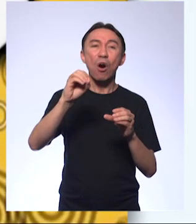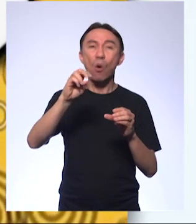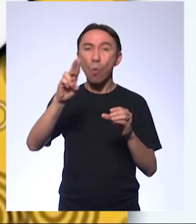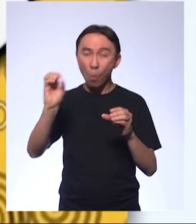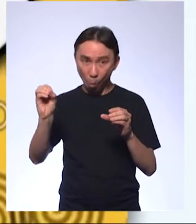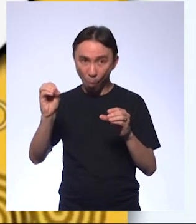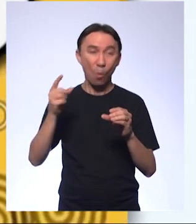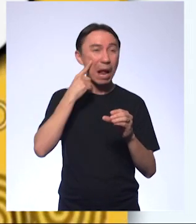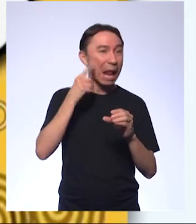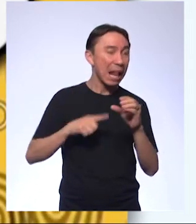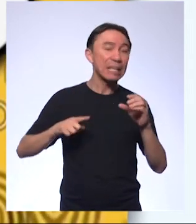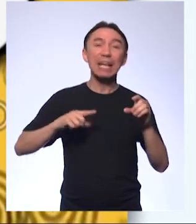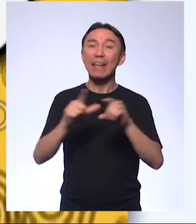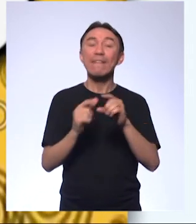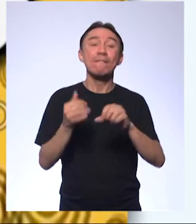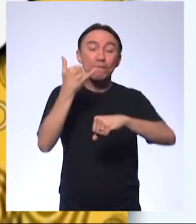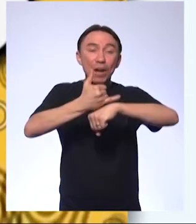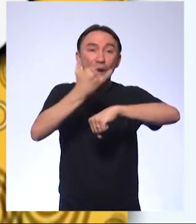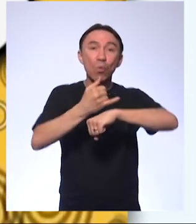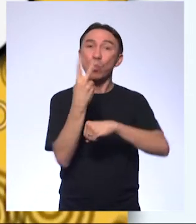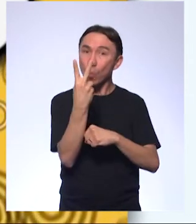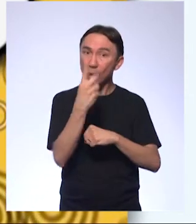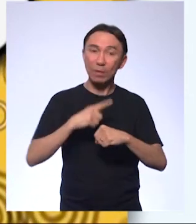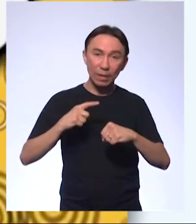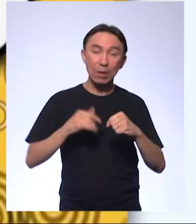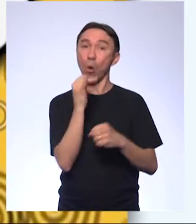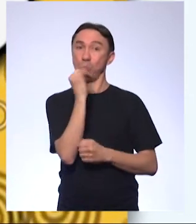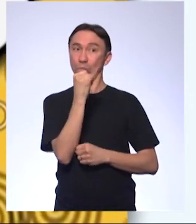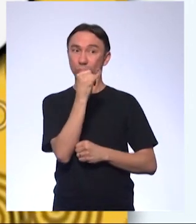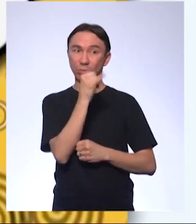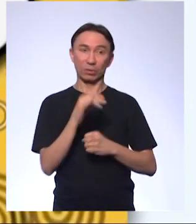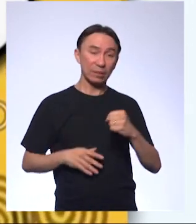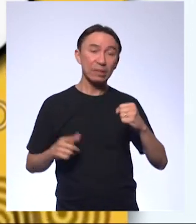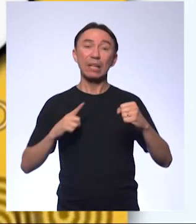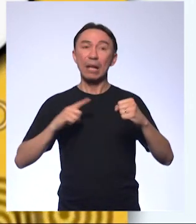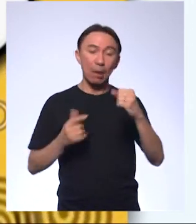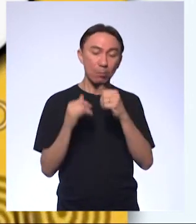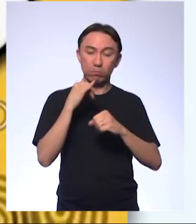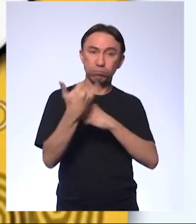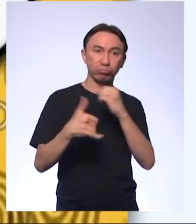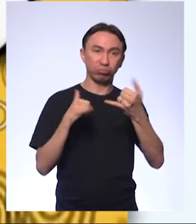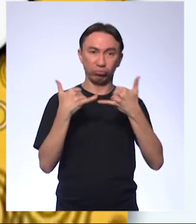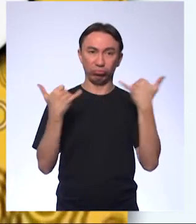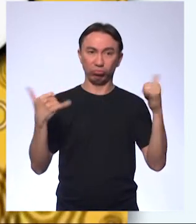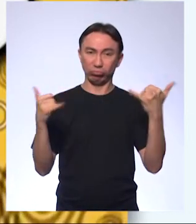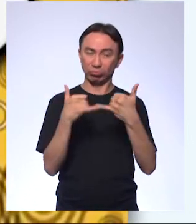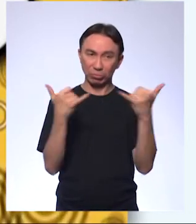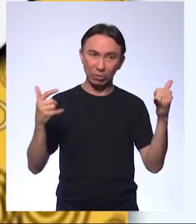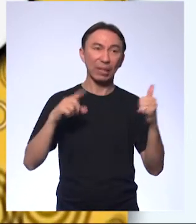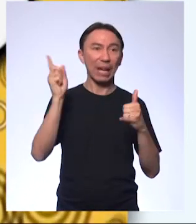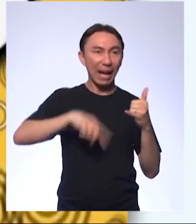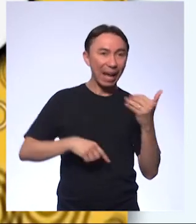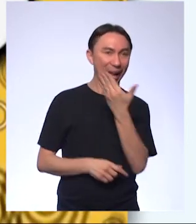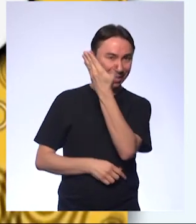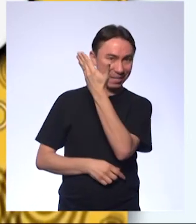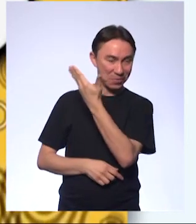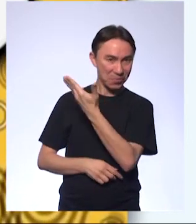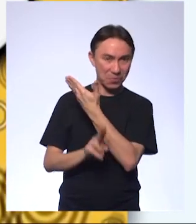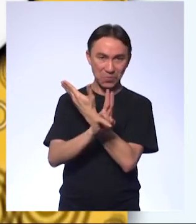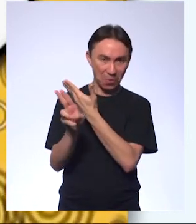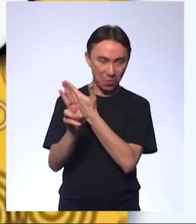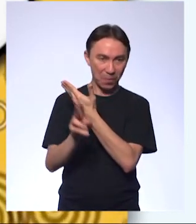experiência utilizando uma ampola feita de vidro ou quartzo chamada de ampola de Crookes. A ampola funciona da seguinte maneira: dentro se